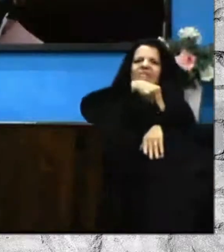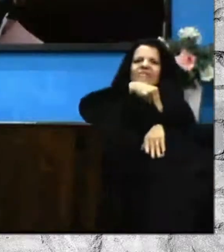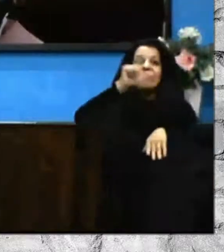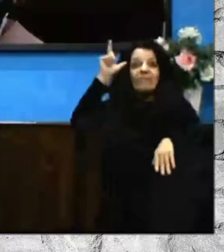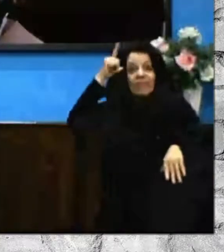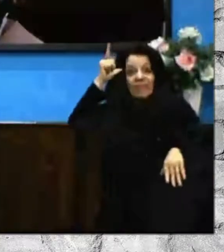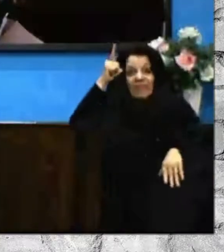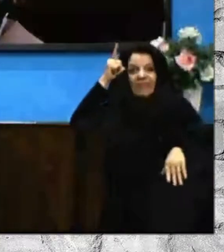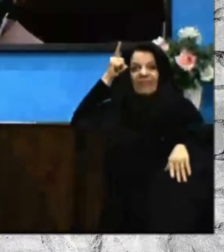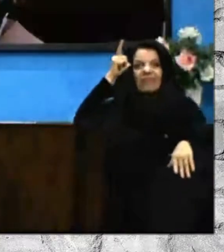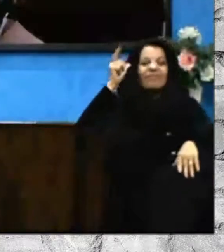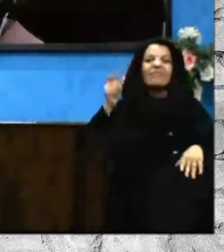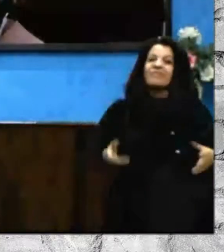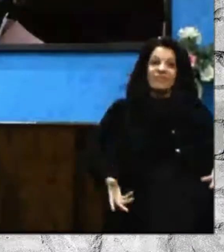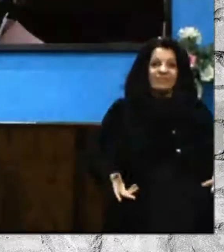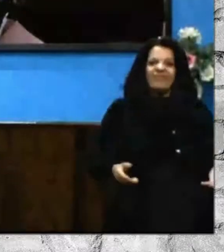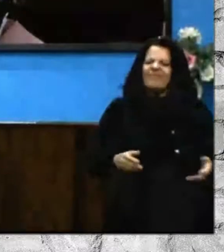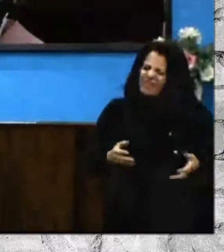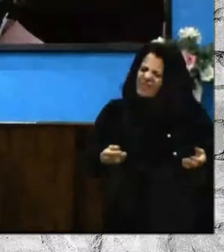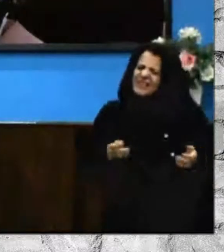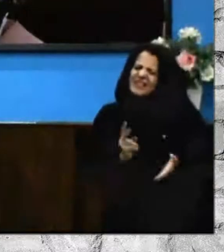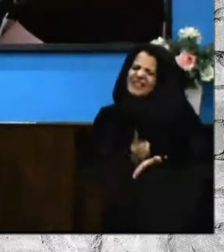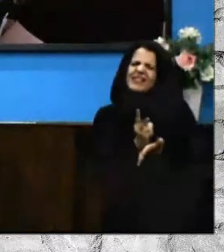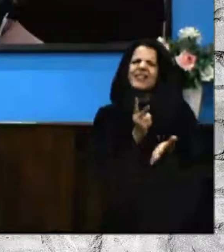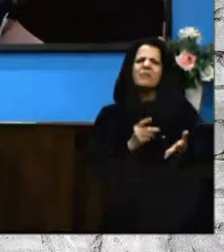é o diabo e age como o diabo.